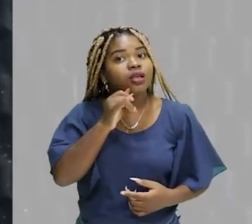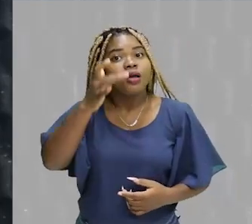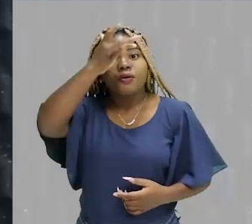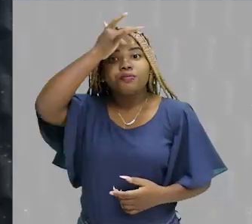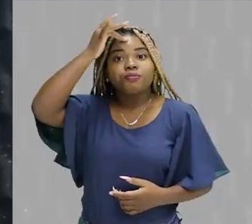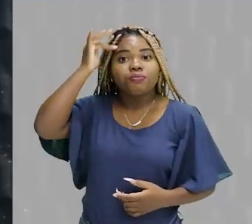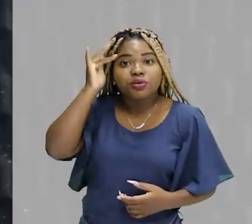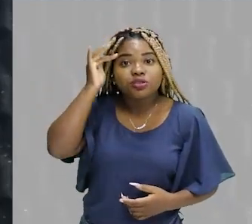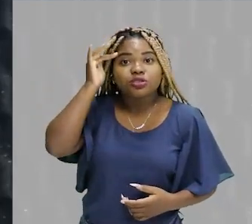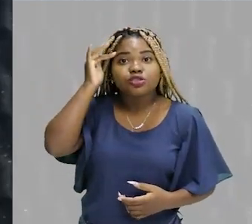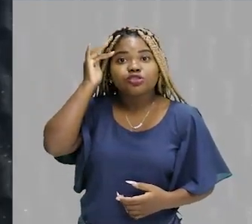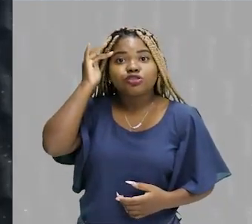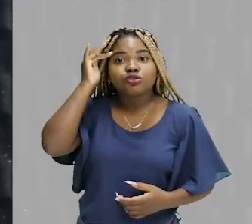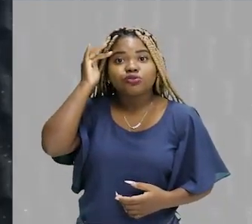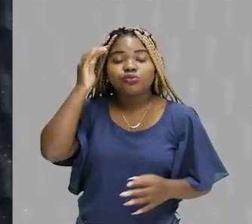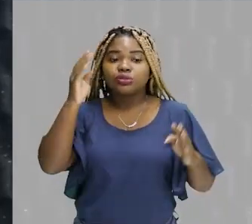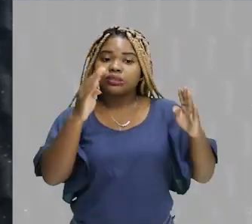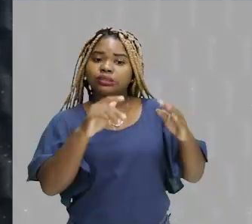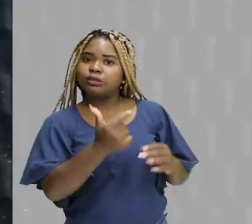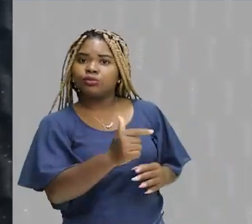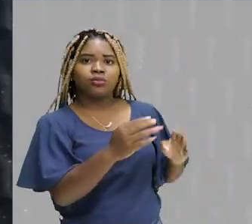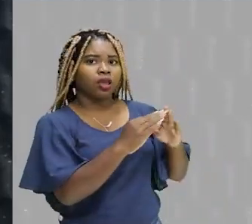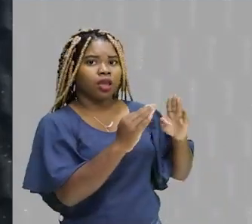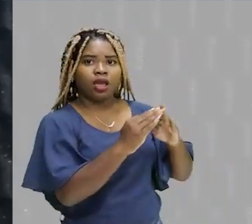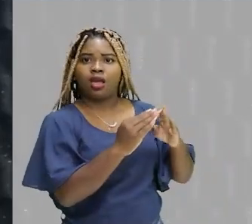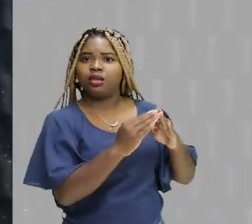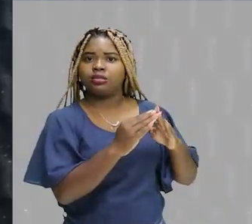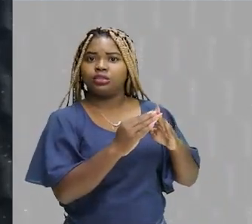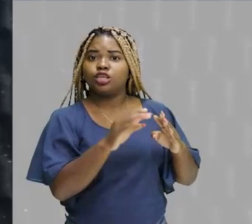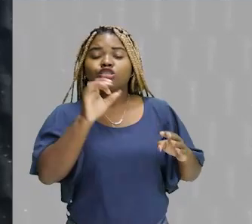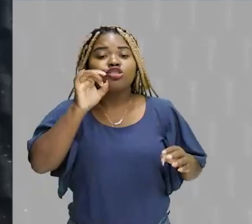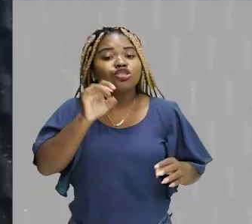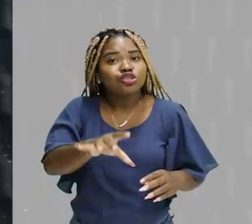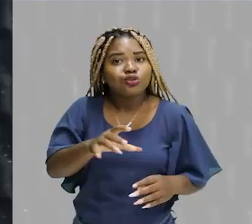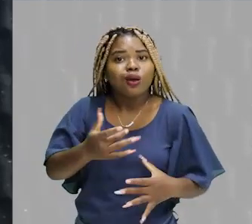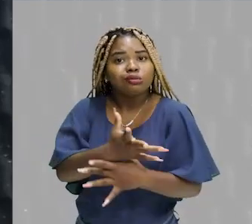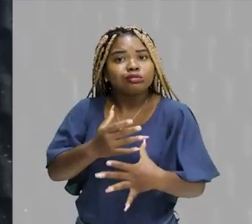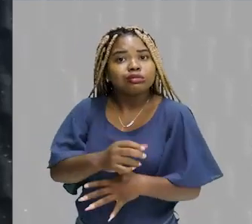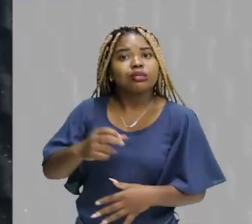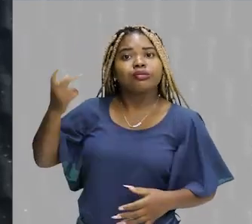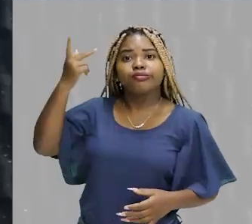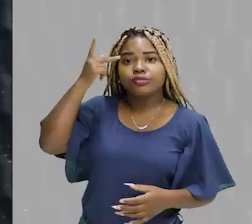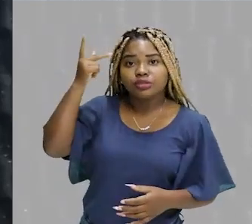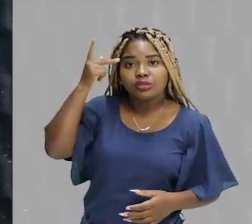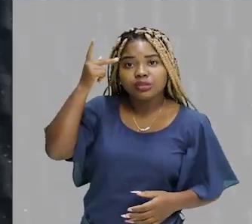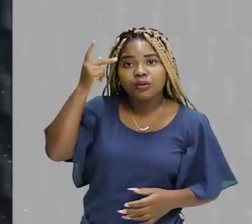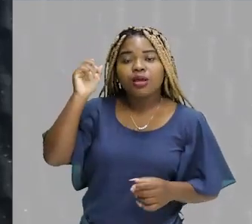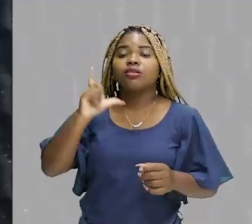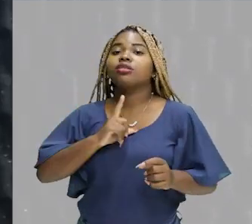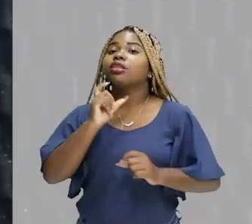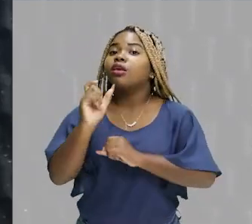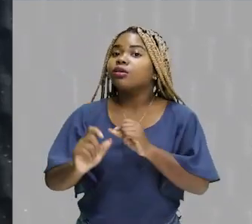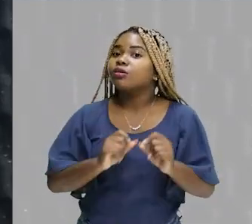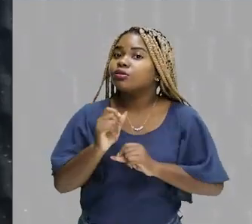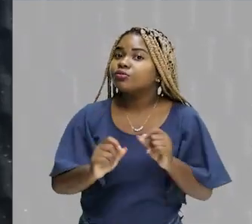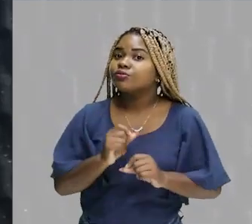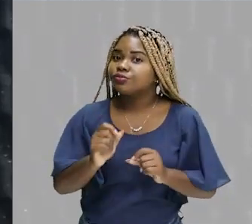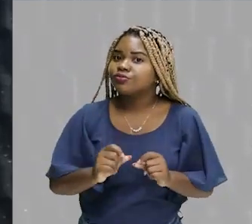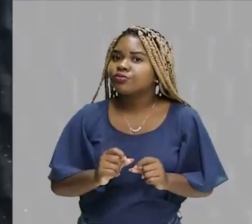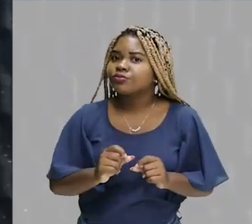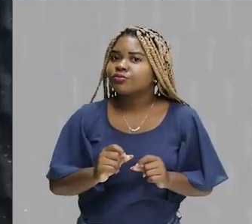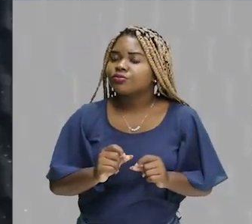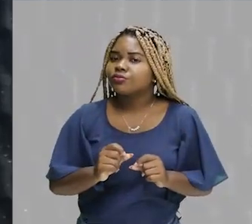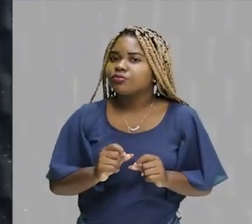rua. Só a cidade de São Paulo tem quase não, acho que é mais hoje por conta da pandemia.